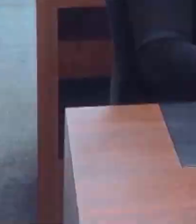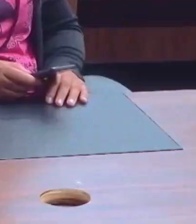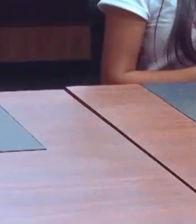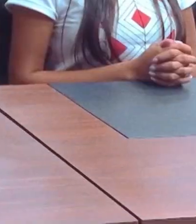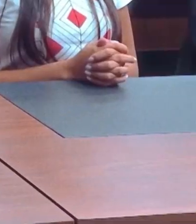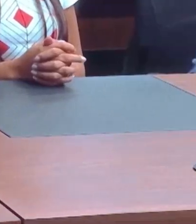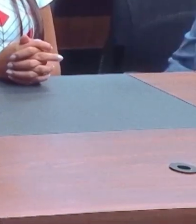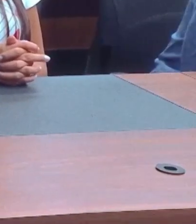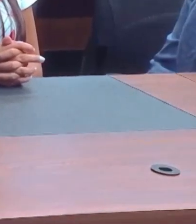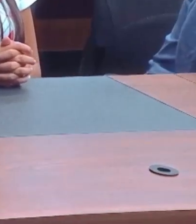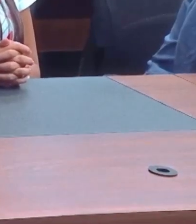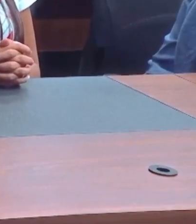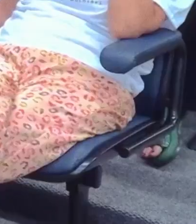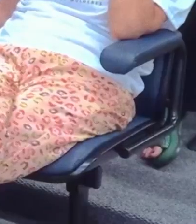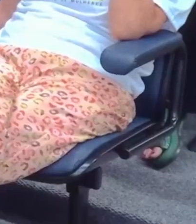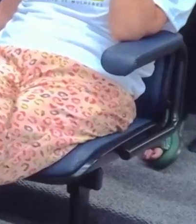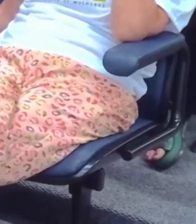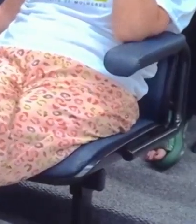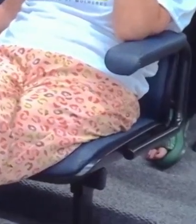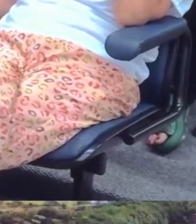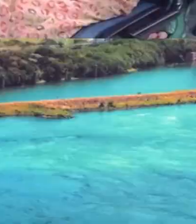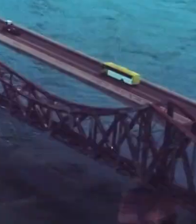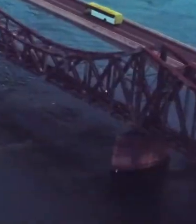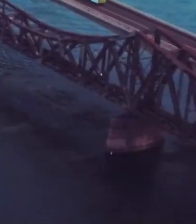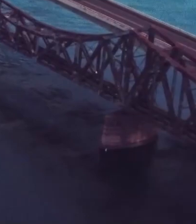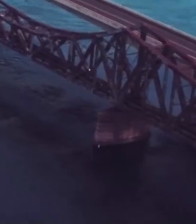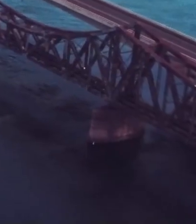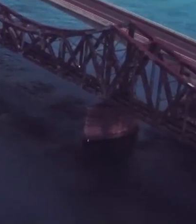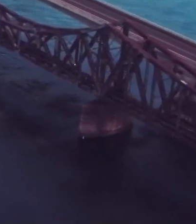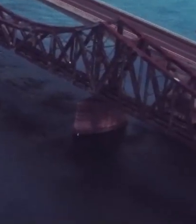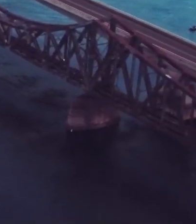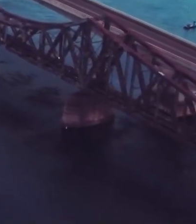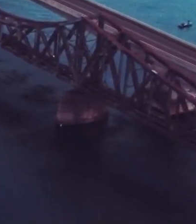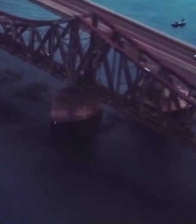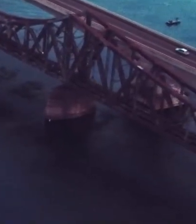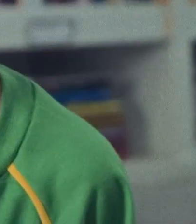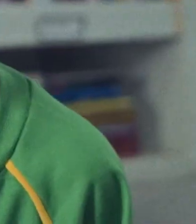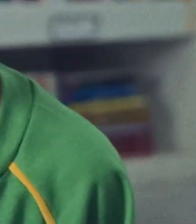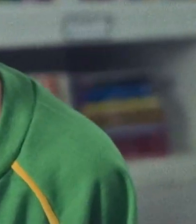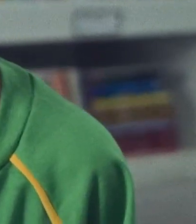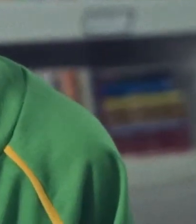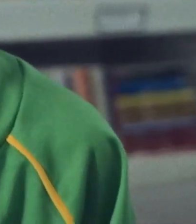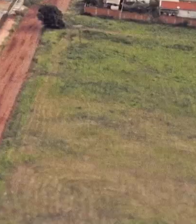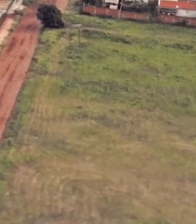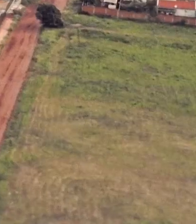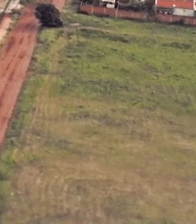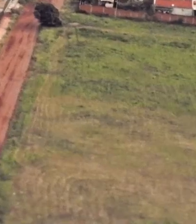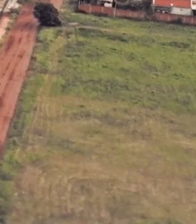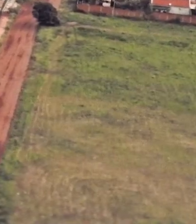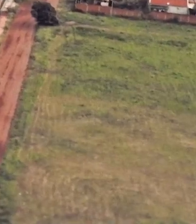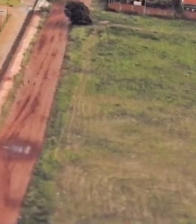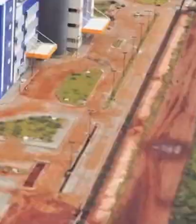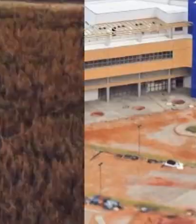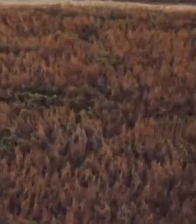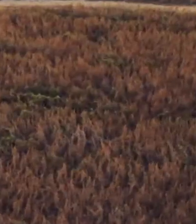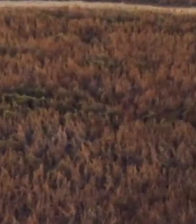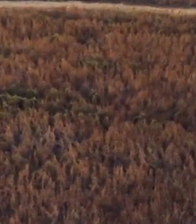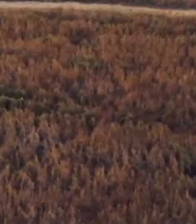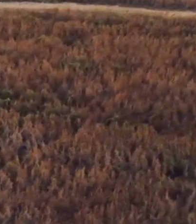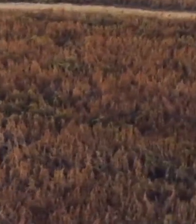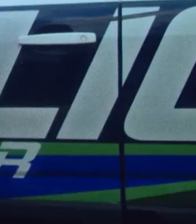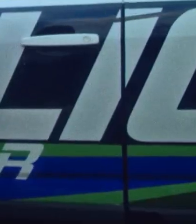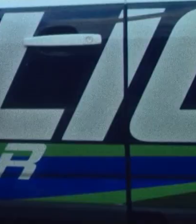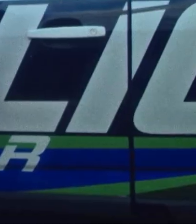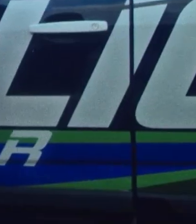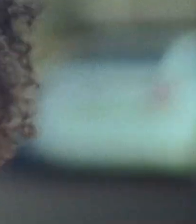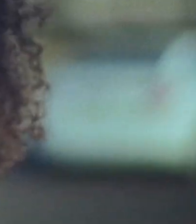Parlamentares, associações e cidadãos juntos, definindo o futuro do nosso estado. Educação, infraestrutura,